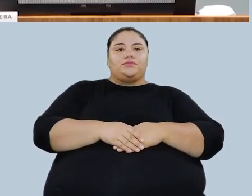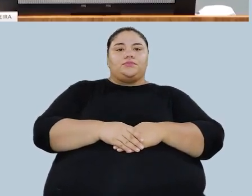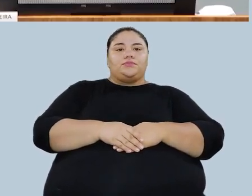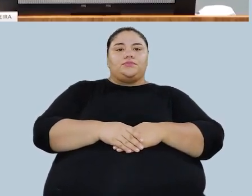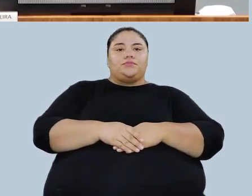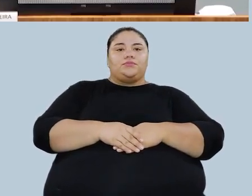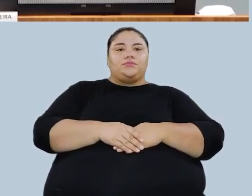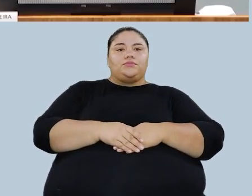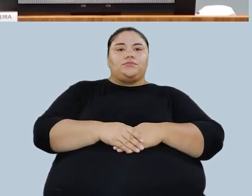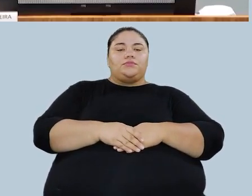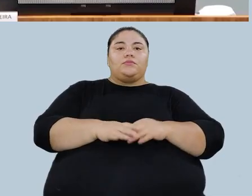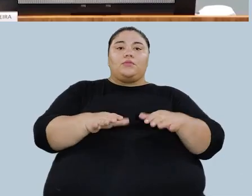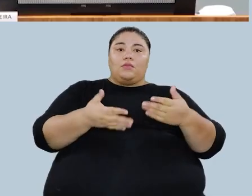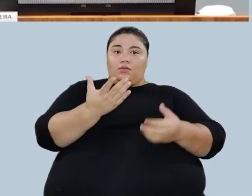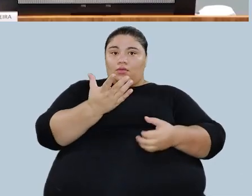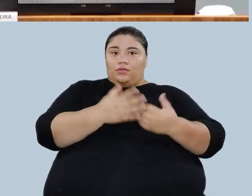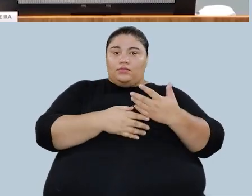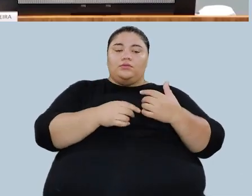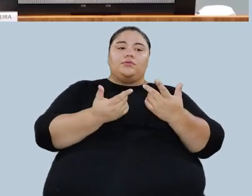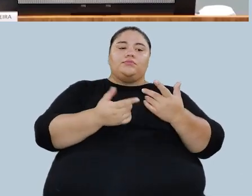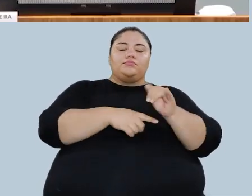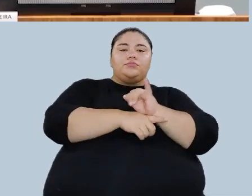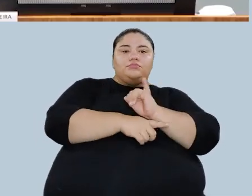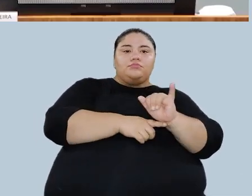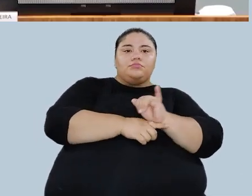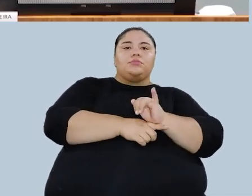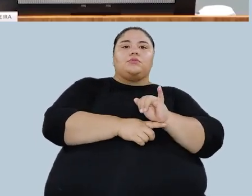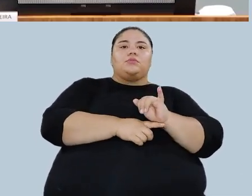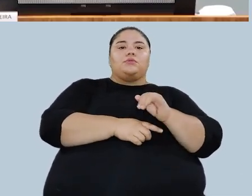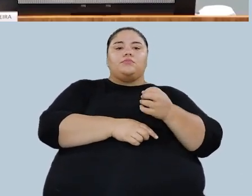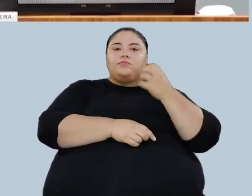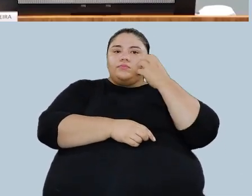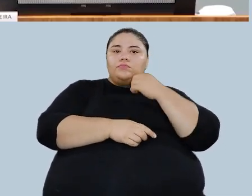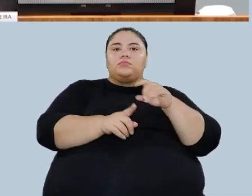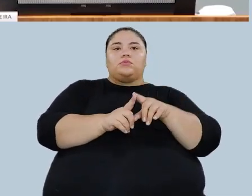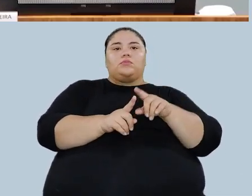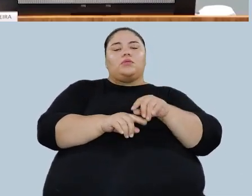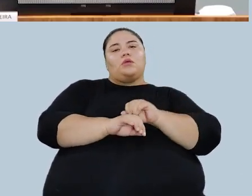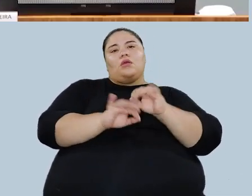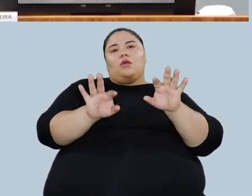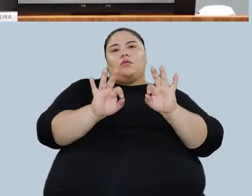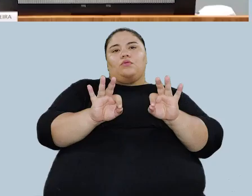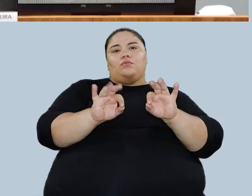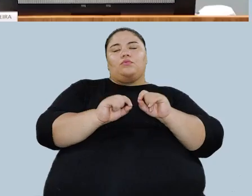Então, a implementação gradual do split, a previsão dessa adoção, que será,